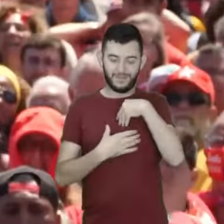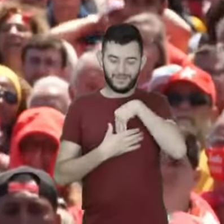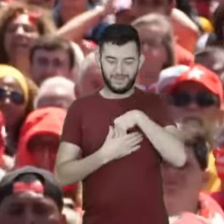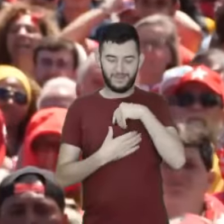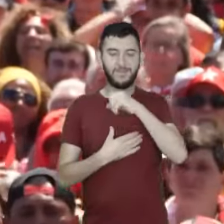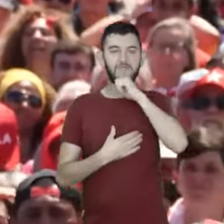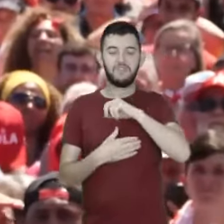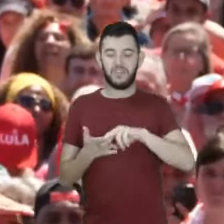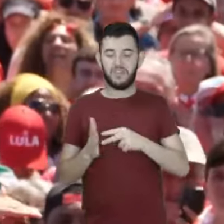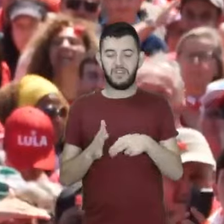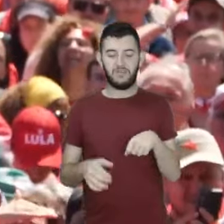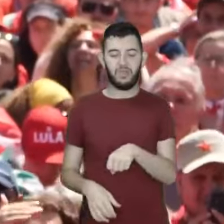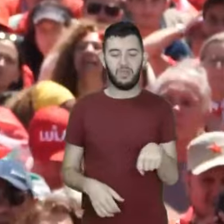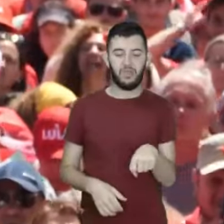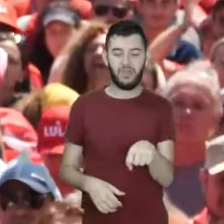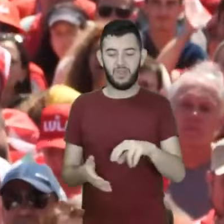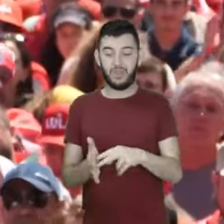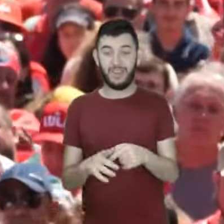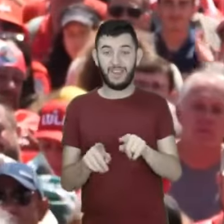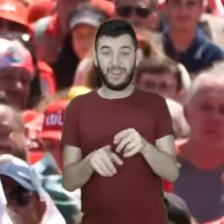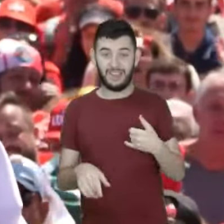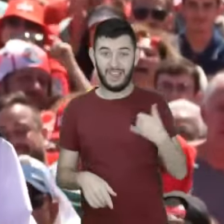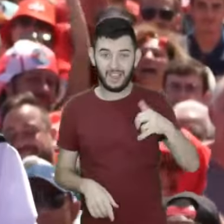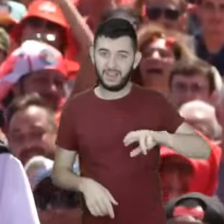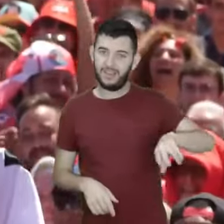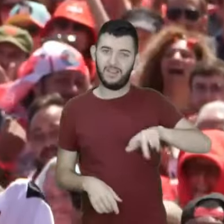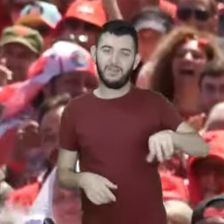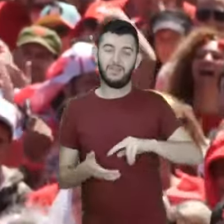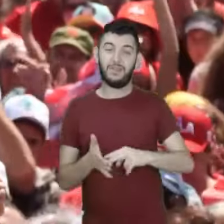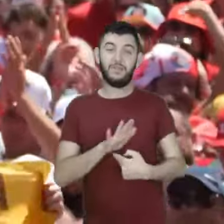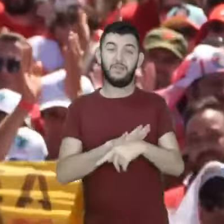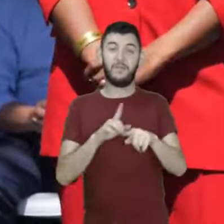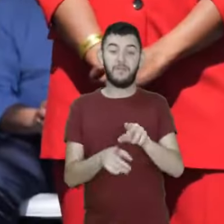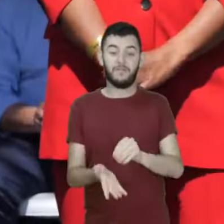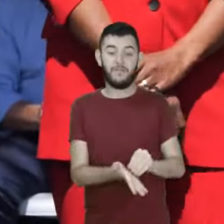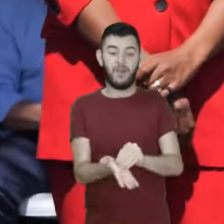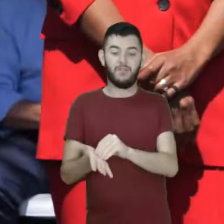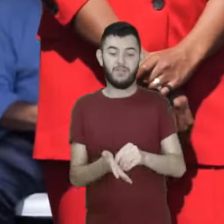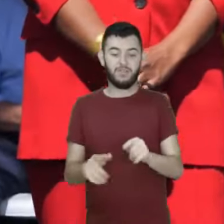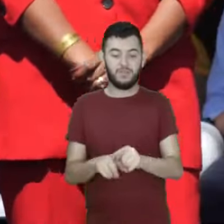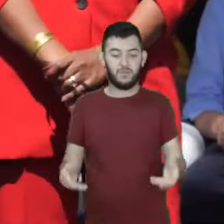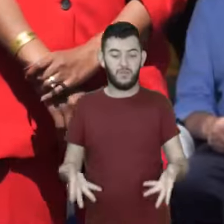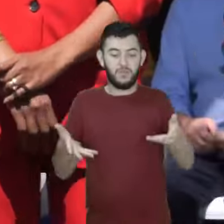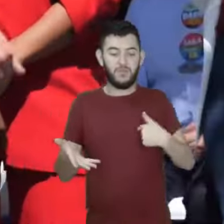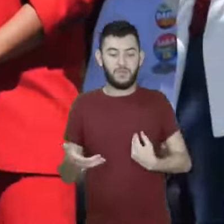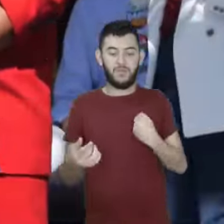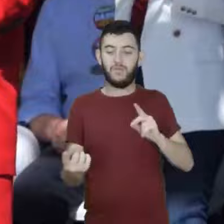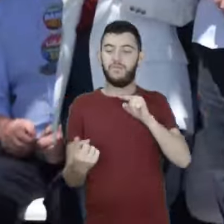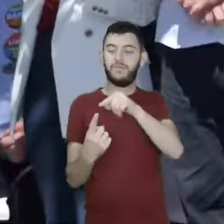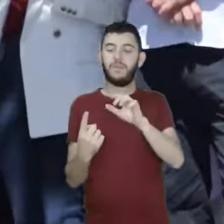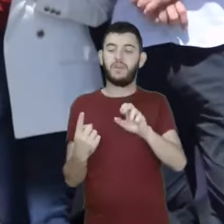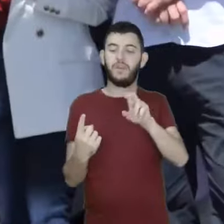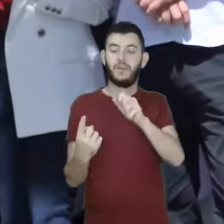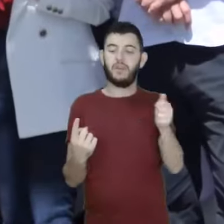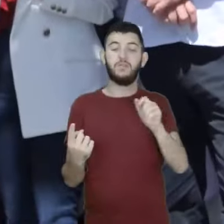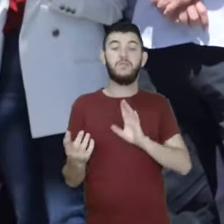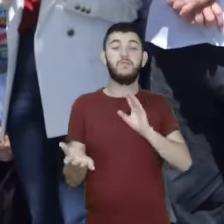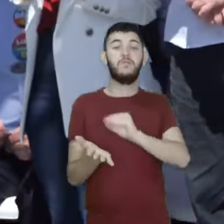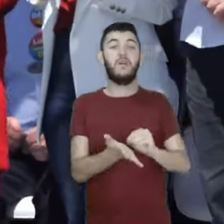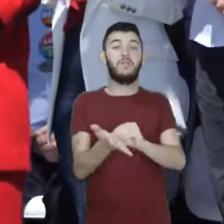falta de motivação para viver. É a falta de uma causa. E eu tenho uma causa. A